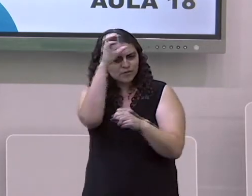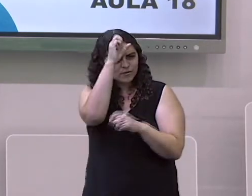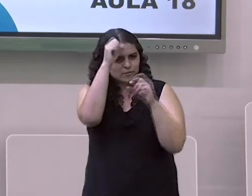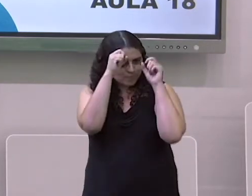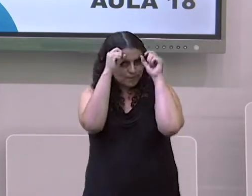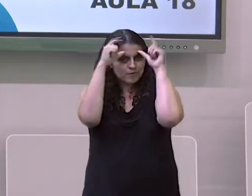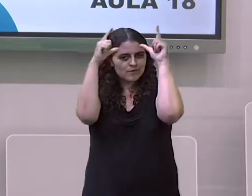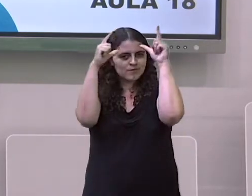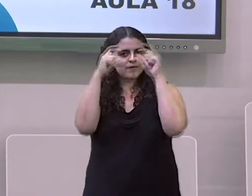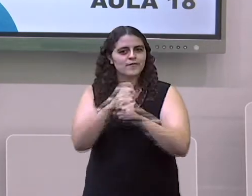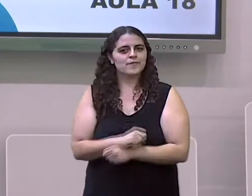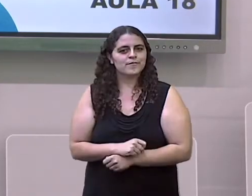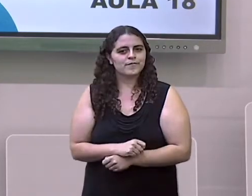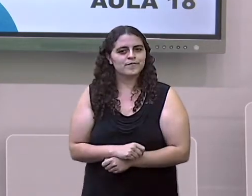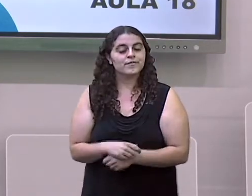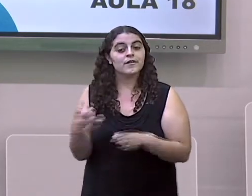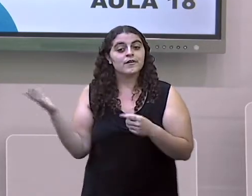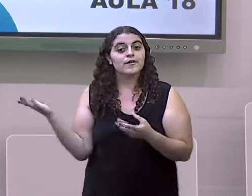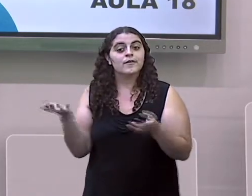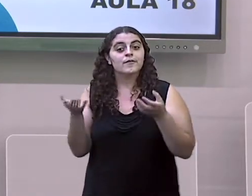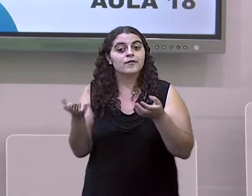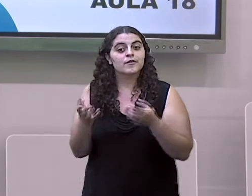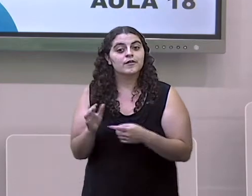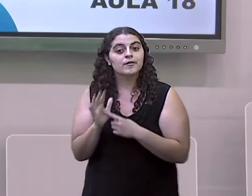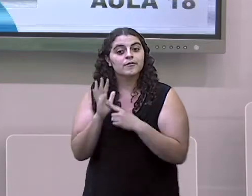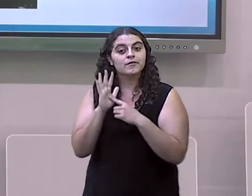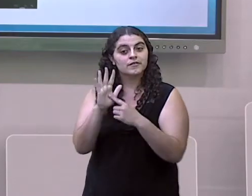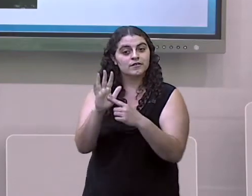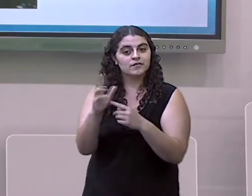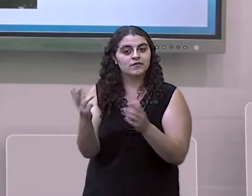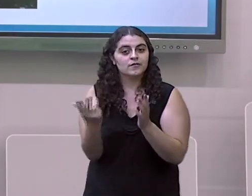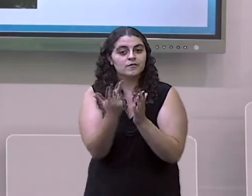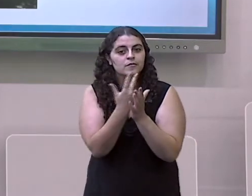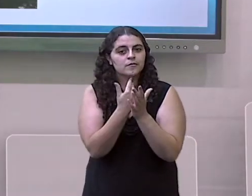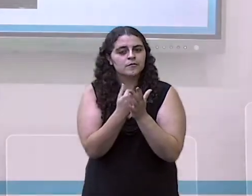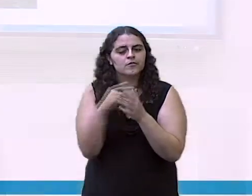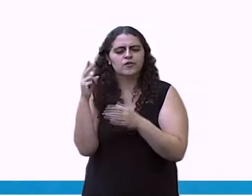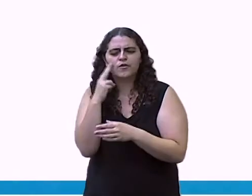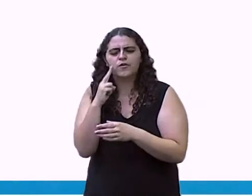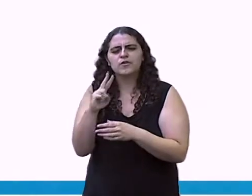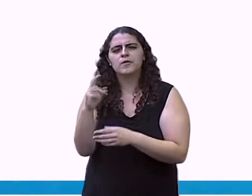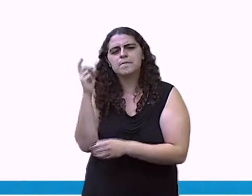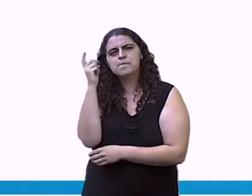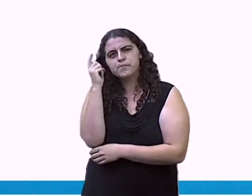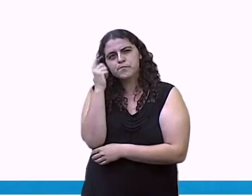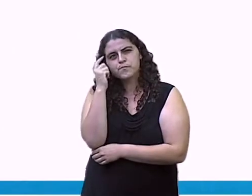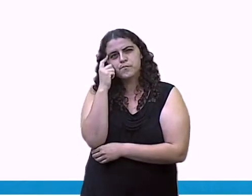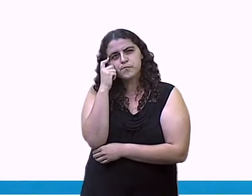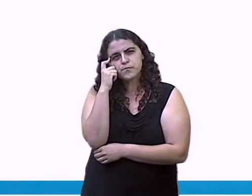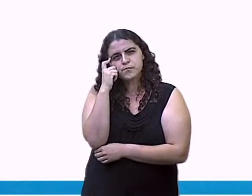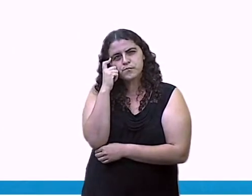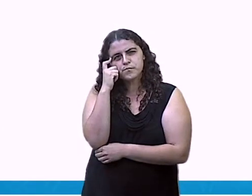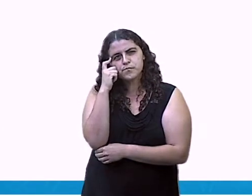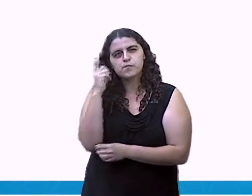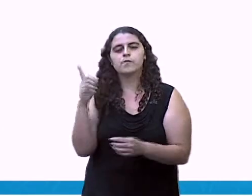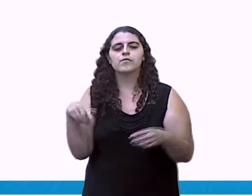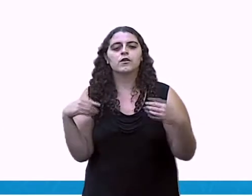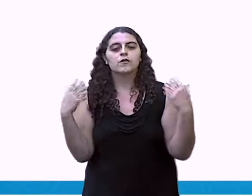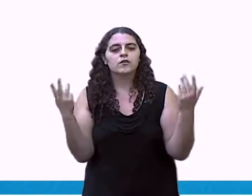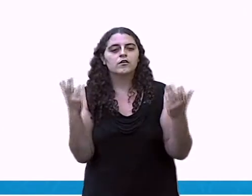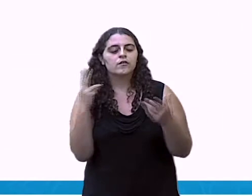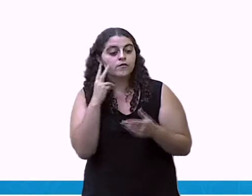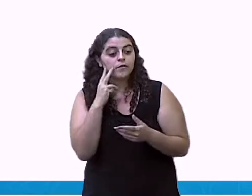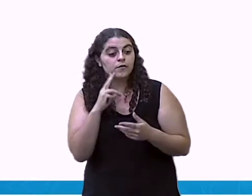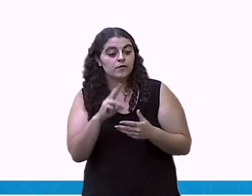pensamento. Bom, quero trazer para você essa imagem e eu quero que você reflita sobre ela. Se você